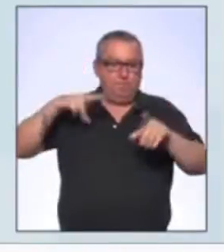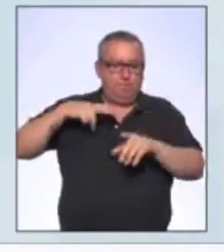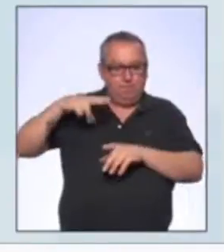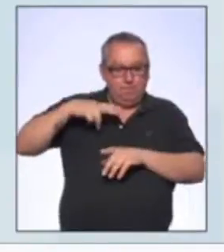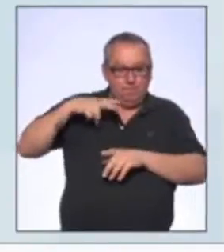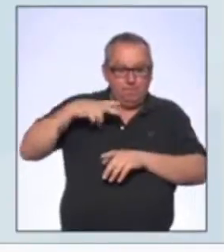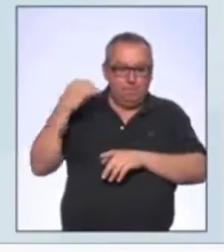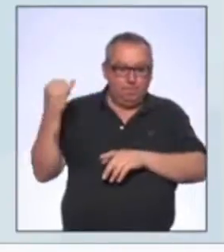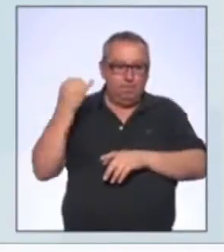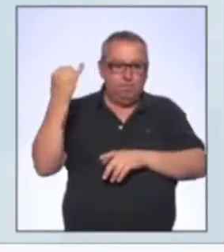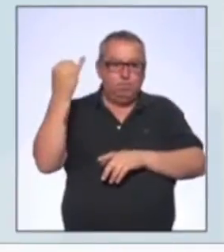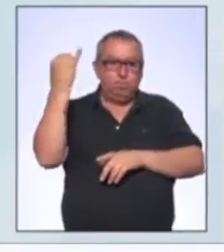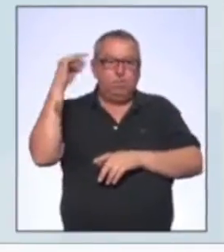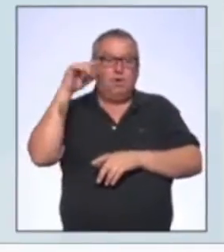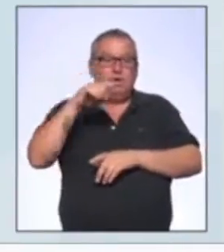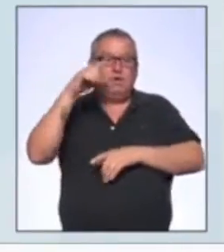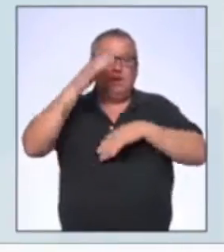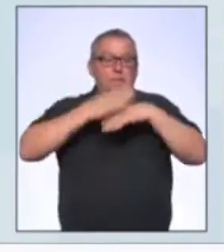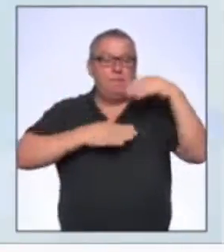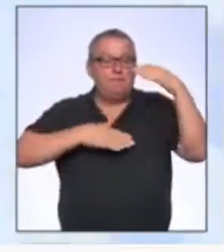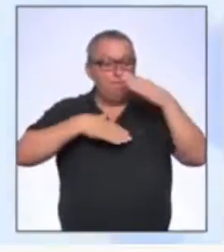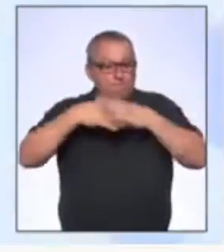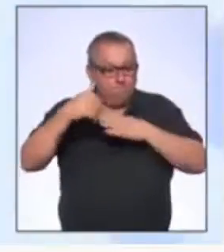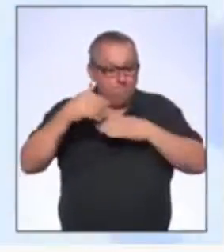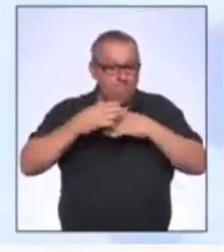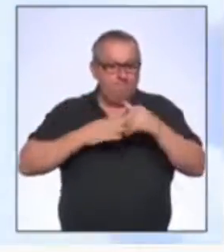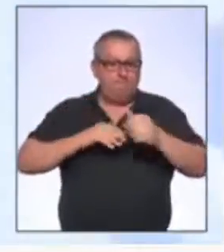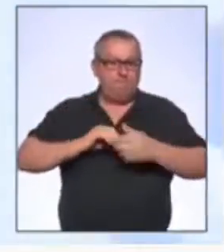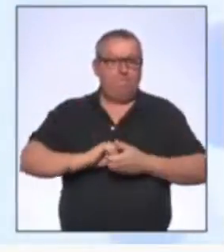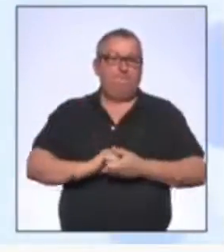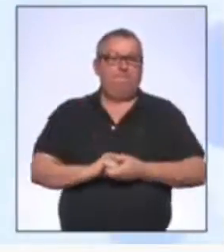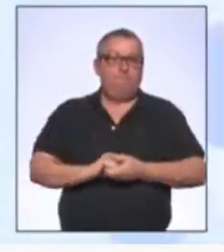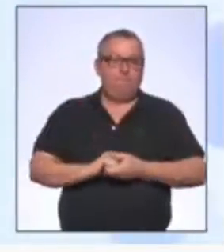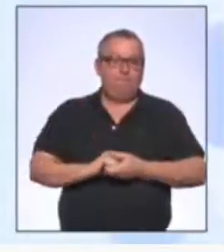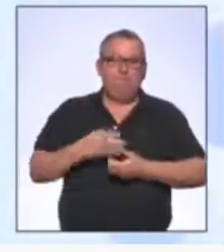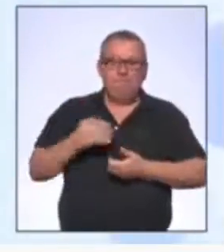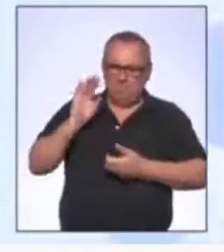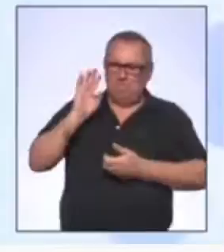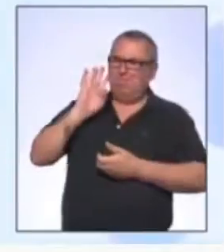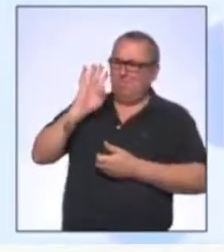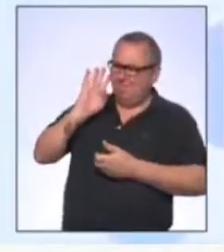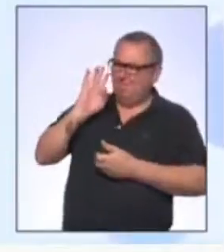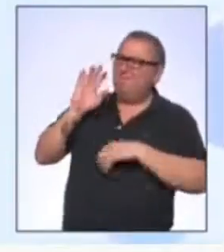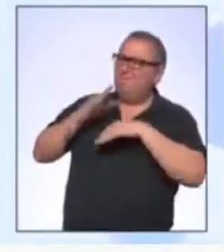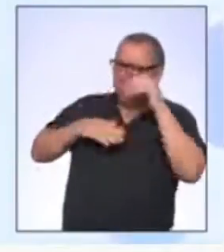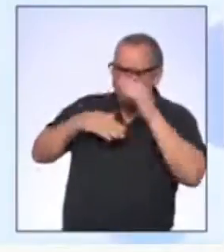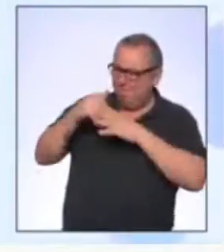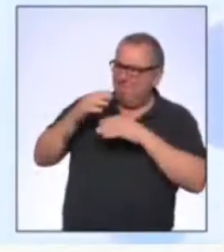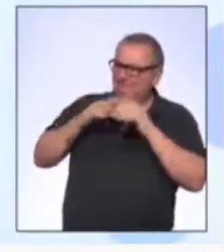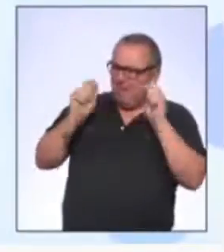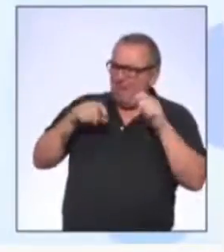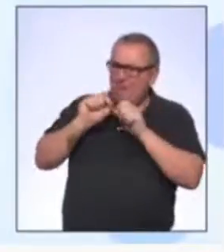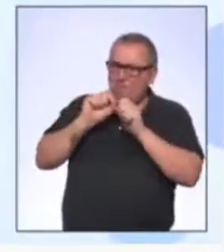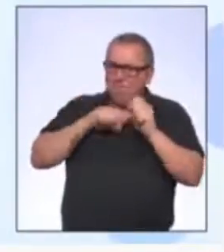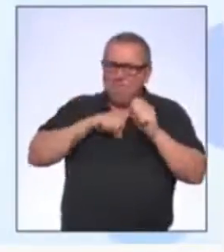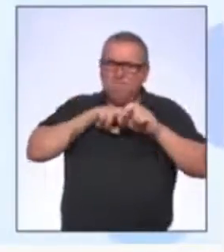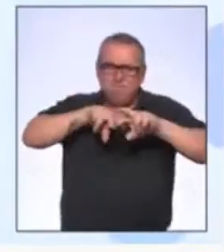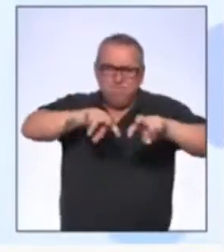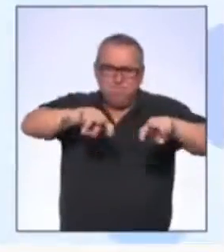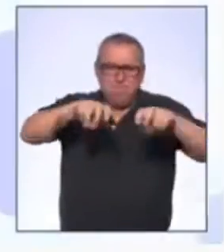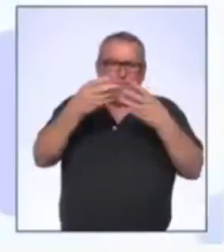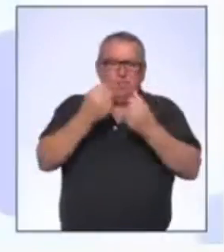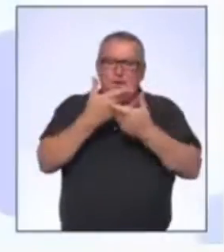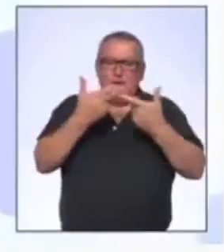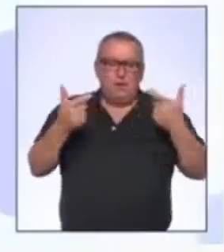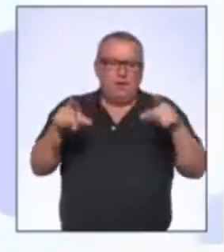e valorizando a importância dessa prática muito legal essa habilidade né dá pra gente explorar bastante coisa né